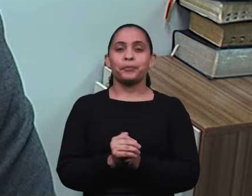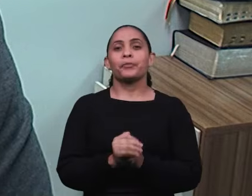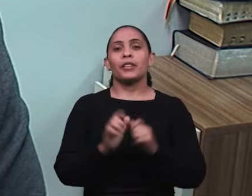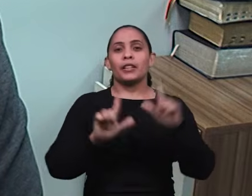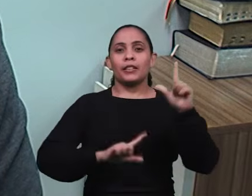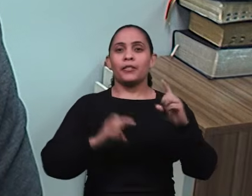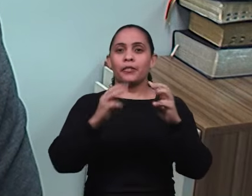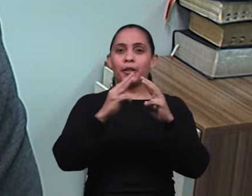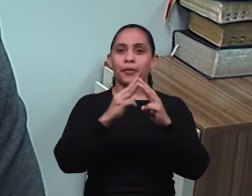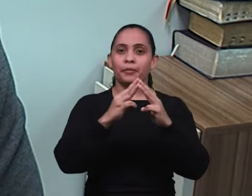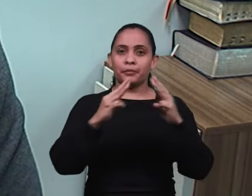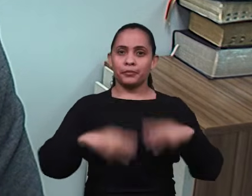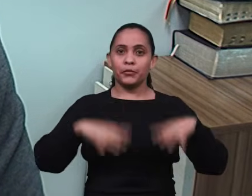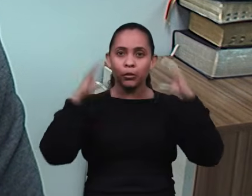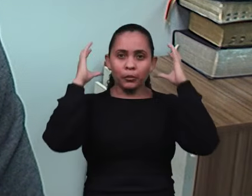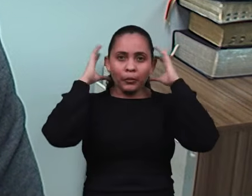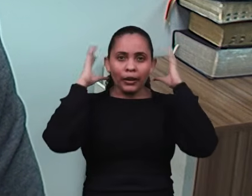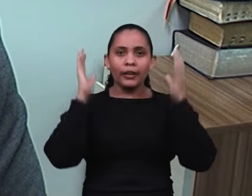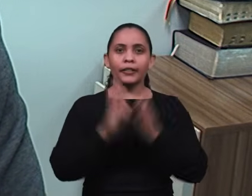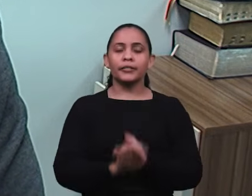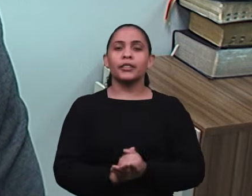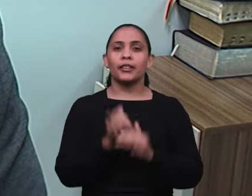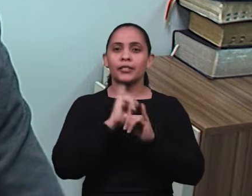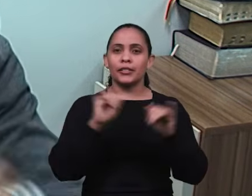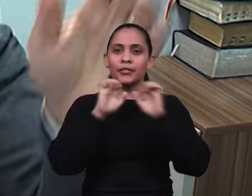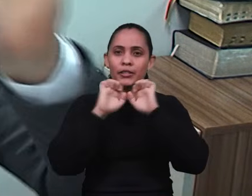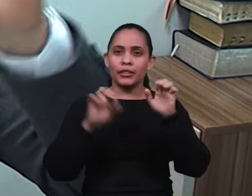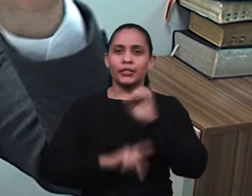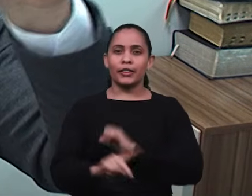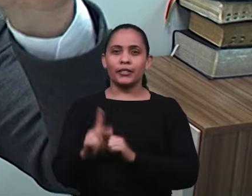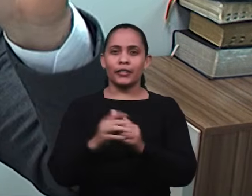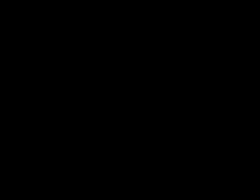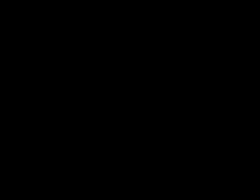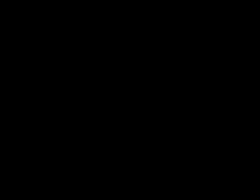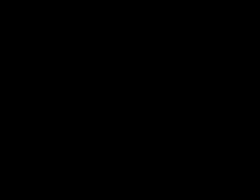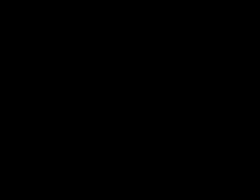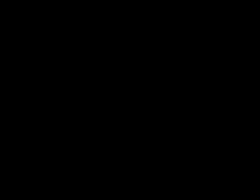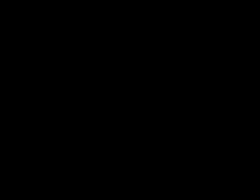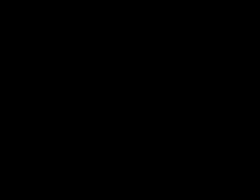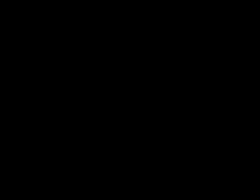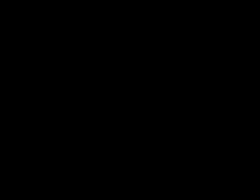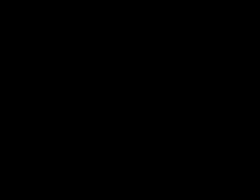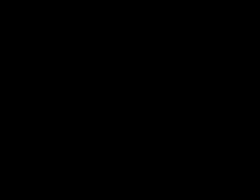Rádio e TV Manaim, juntas, anunciando o Evangelho Eterno.